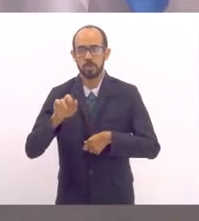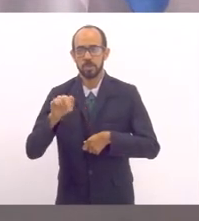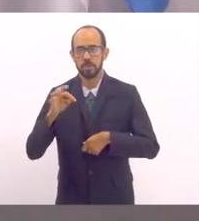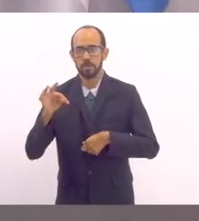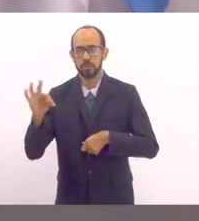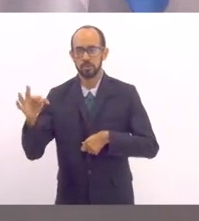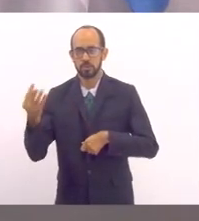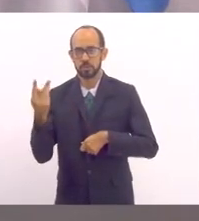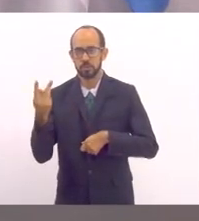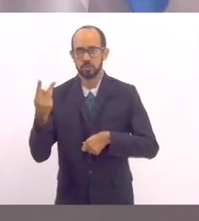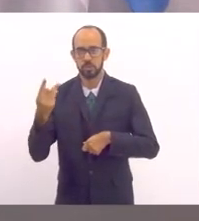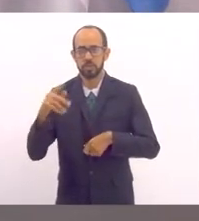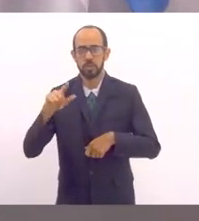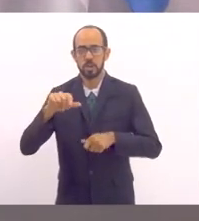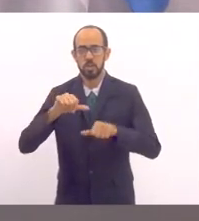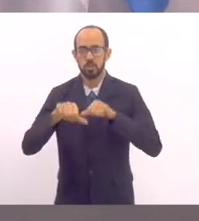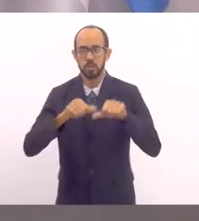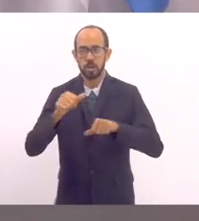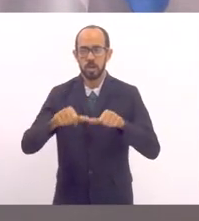a Lei